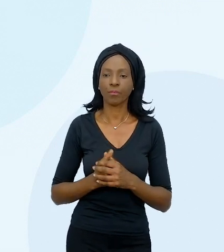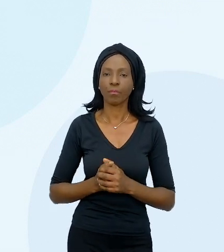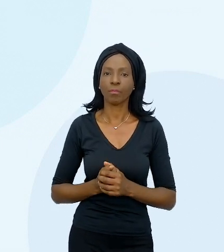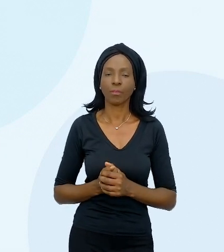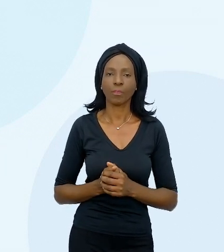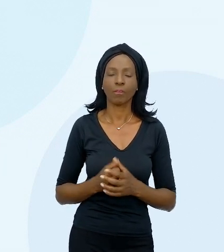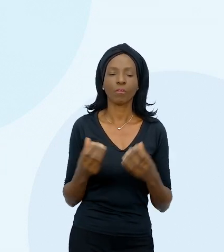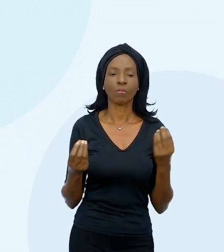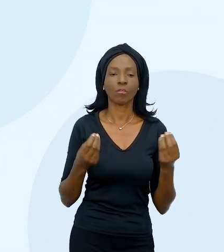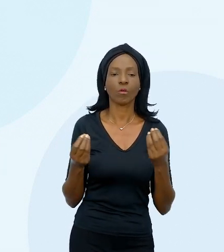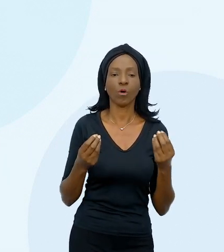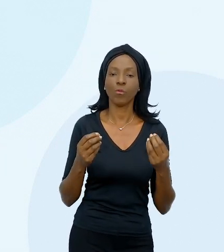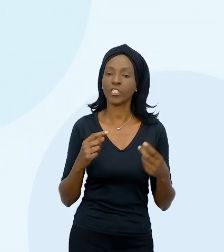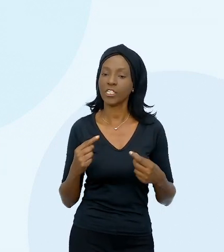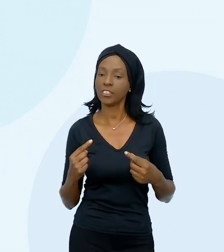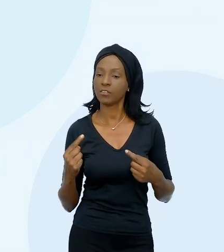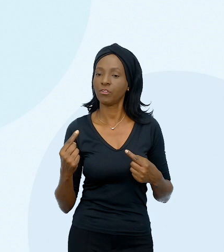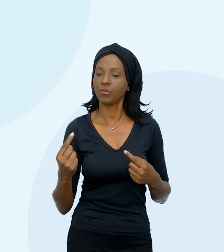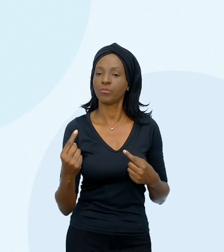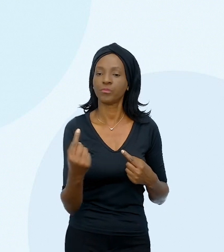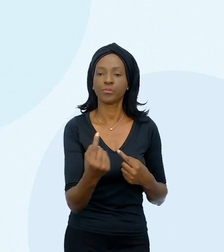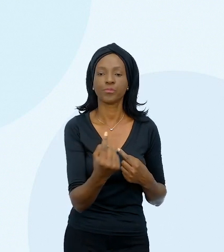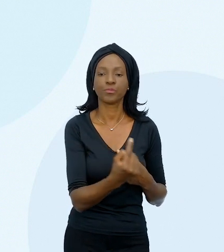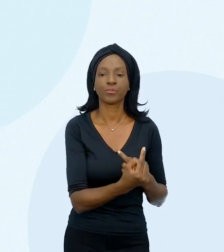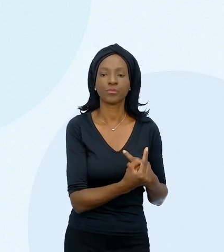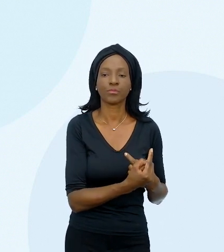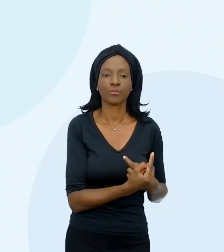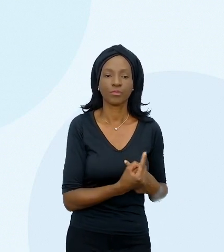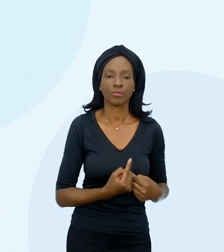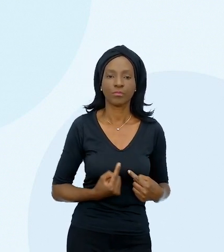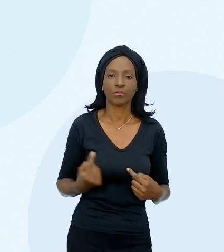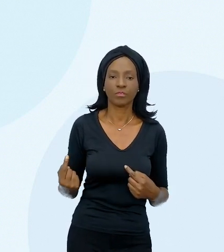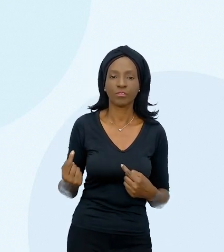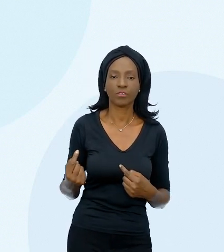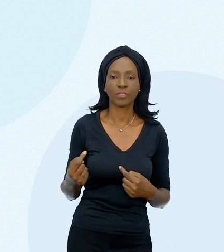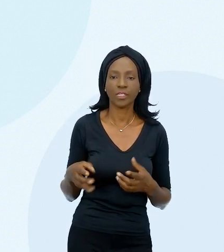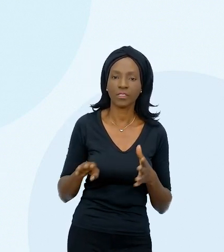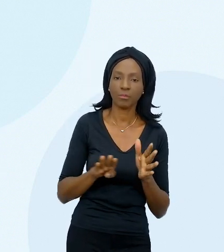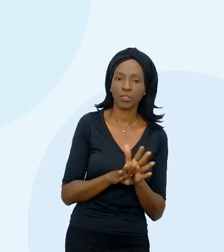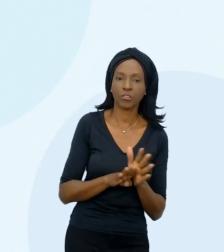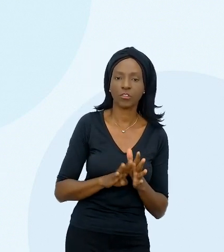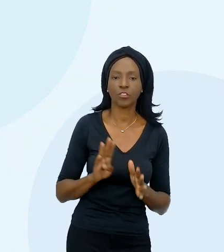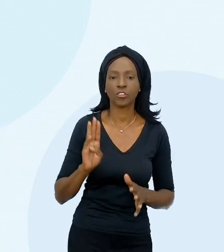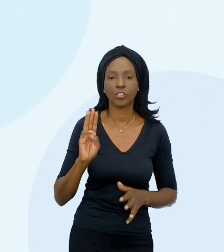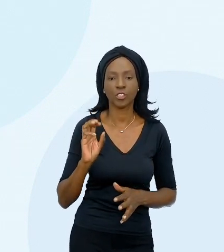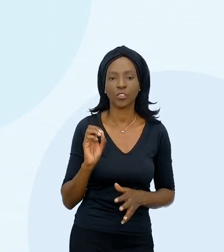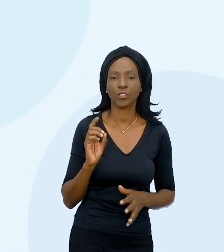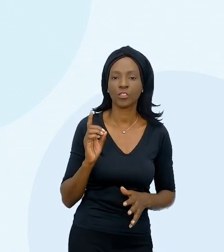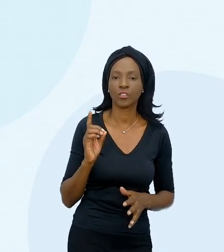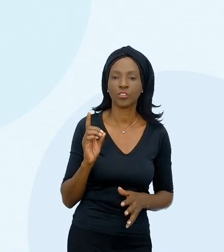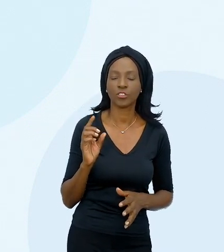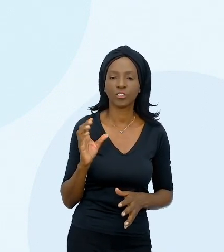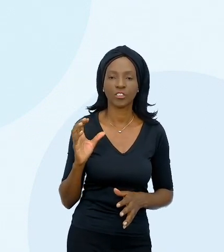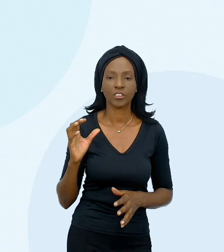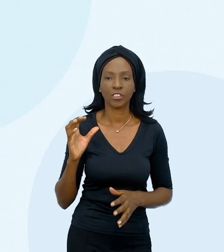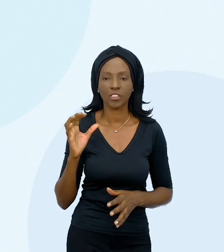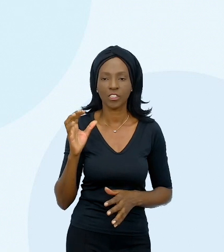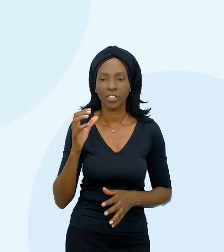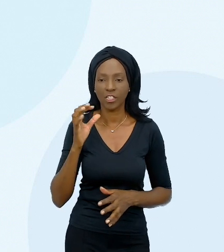de como os alunos rotacionam nessa metodologia Word Café, né? Então, olha aí, os alunos